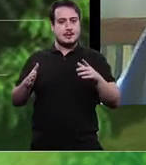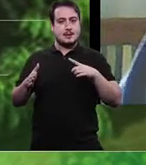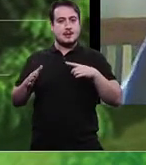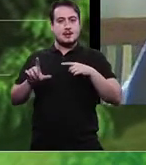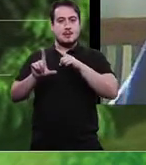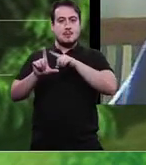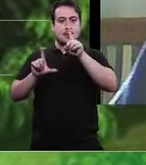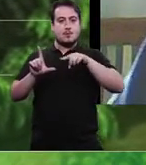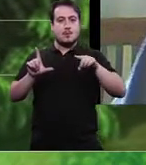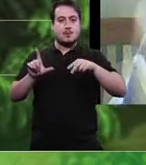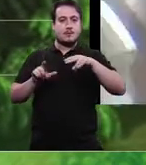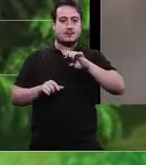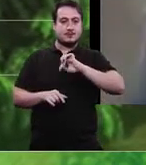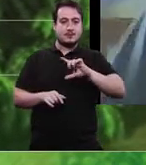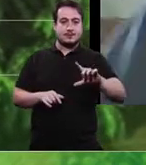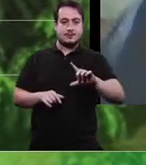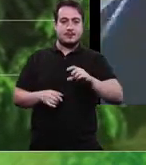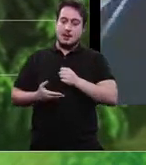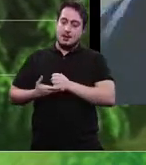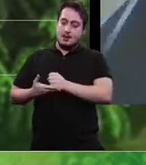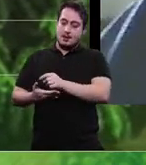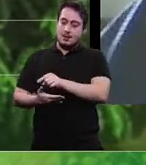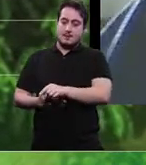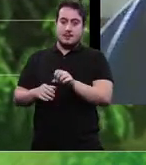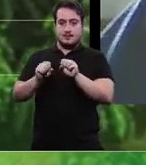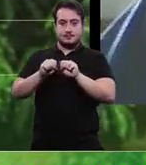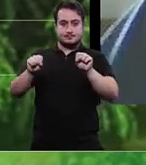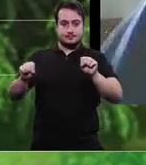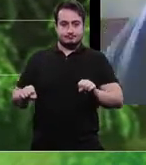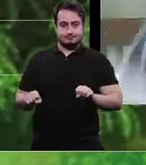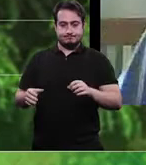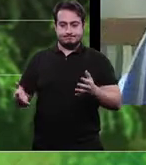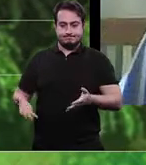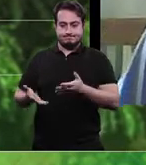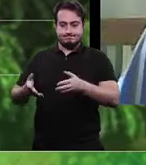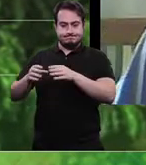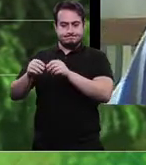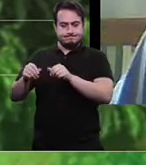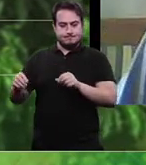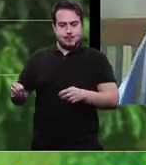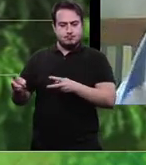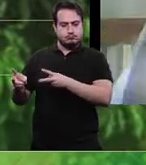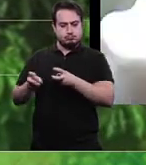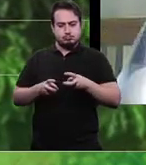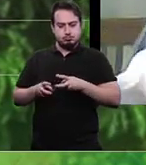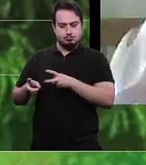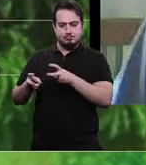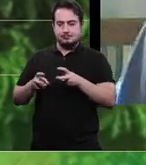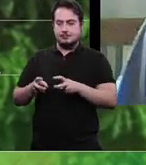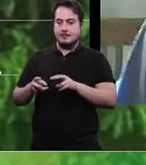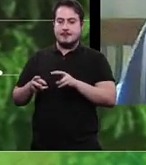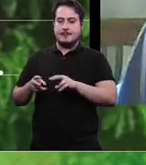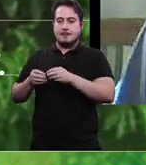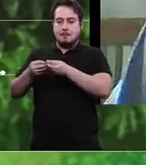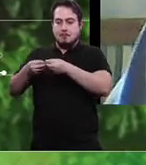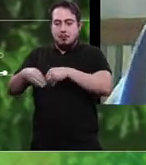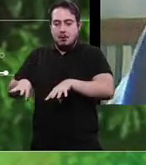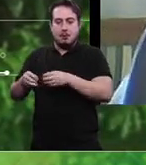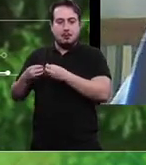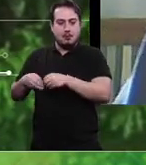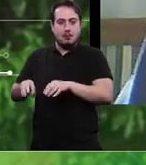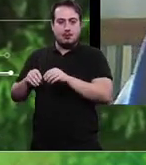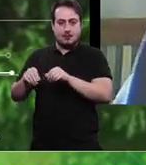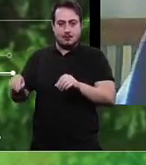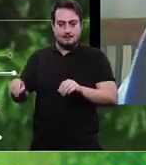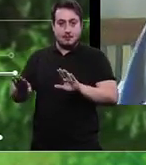de nível. Né? É levar a ele um sistema de conservação de solo que permita a ele a não degradar o solo dele, porque quando